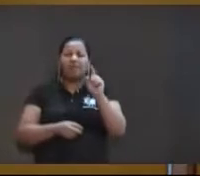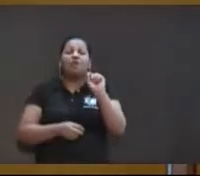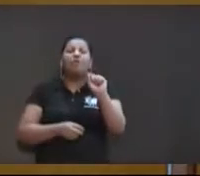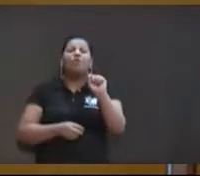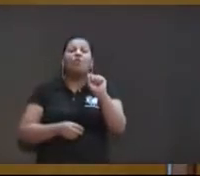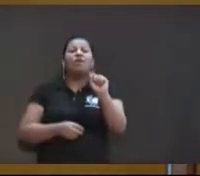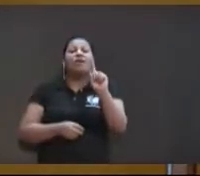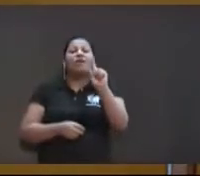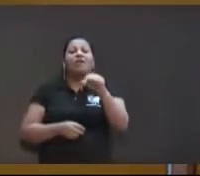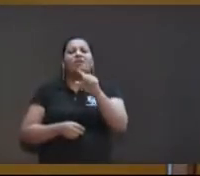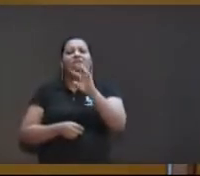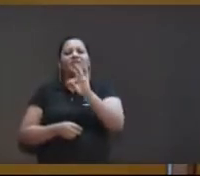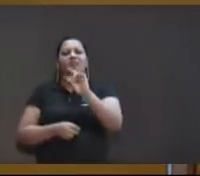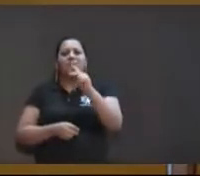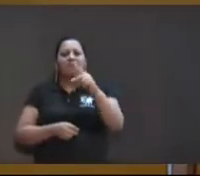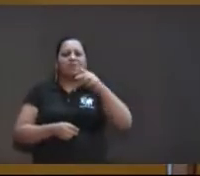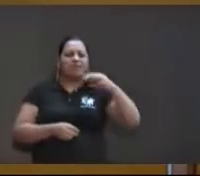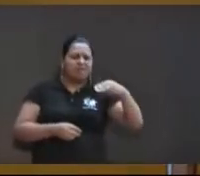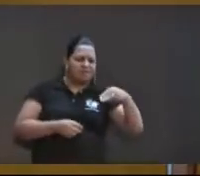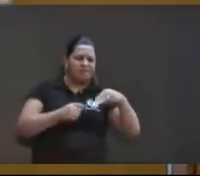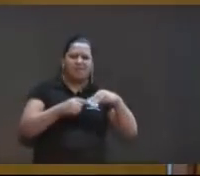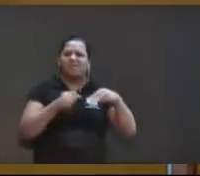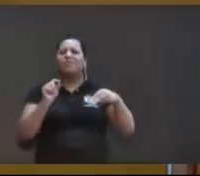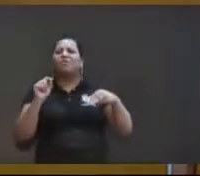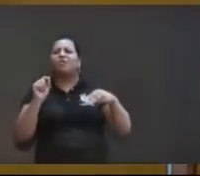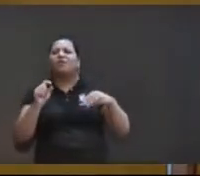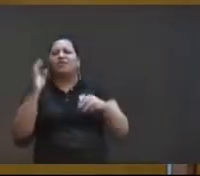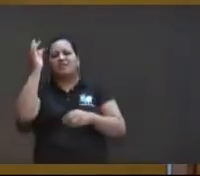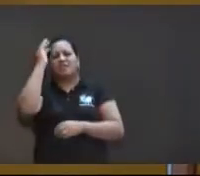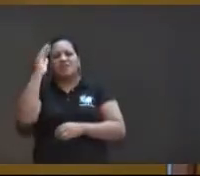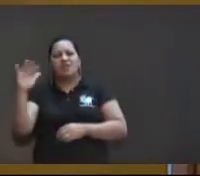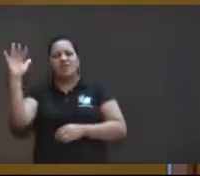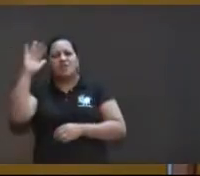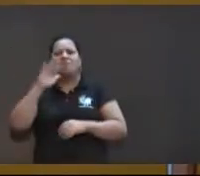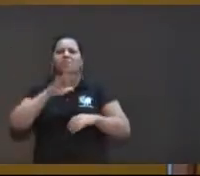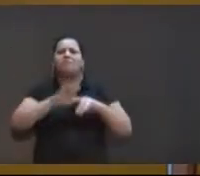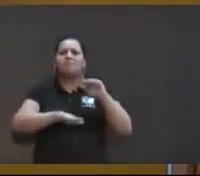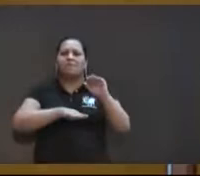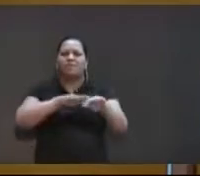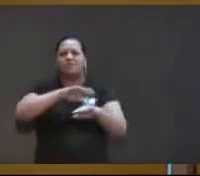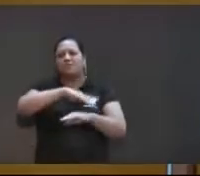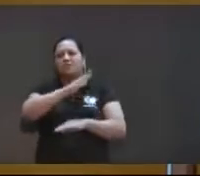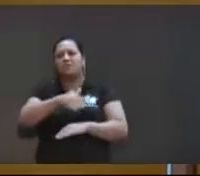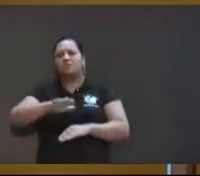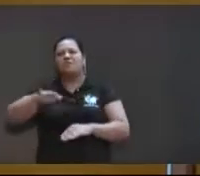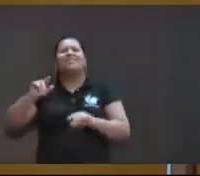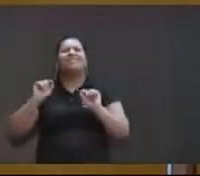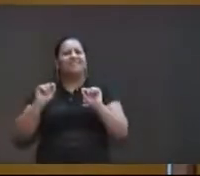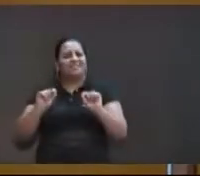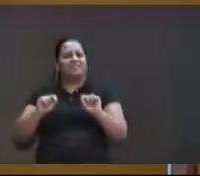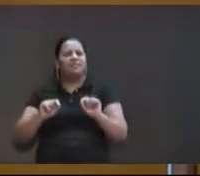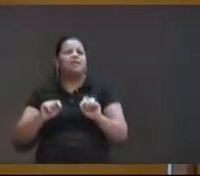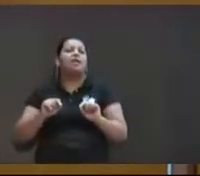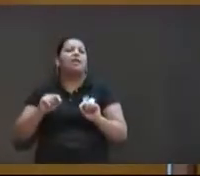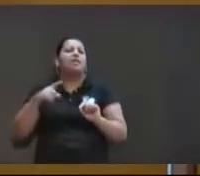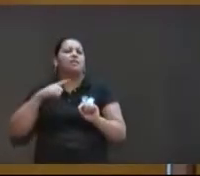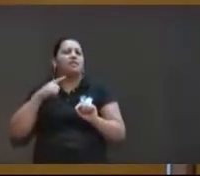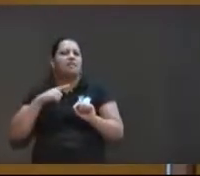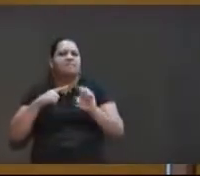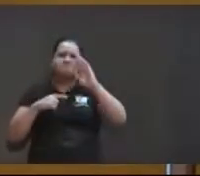é não que vocês estão pensando né é o teorema do Parque da montanha como a ferramenta uma das Ferramentas